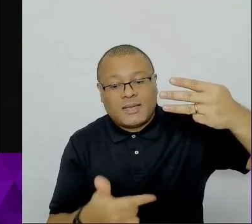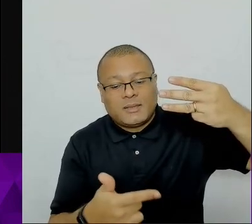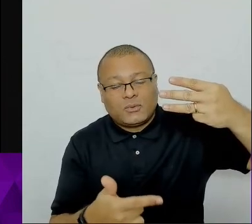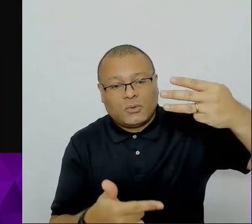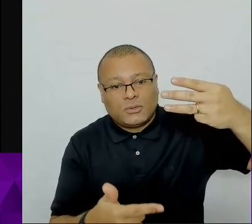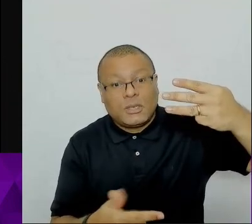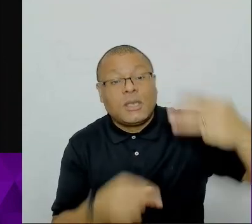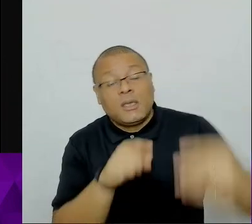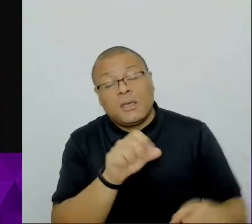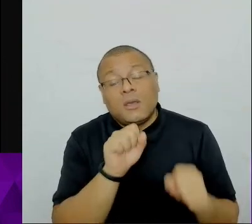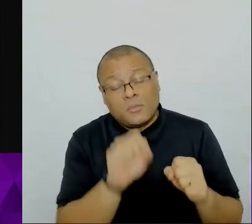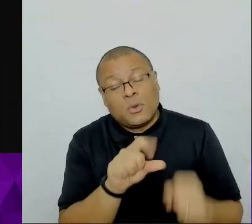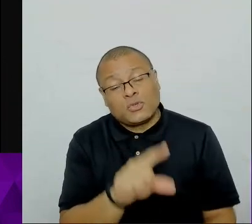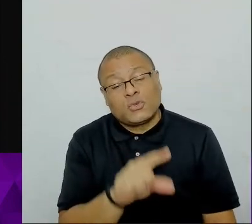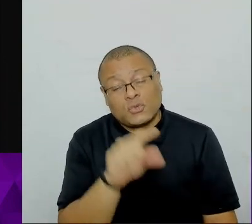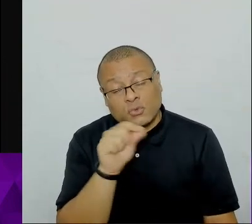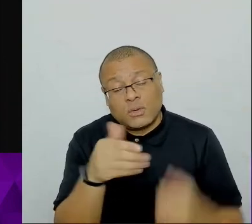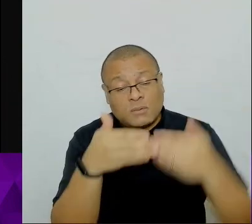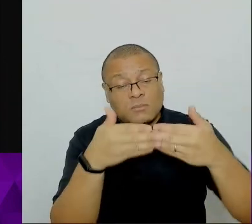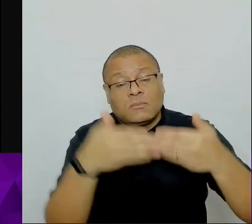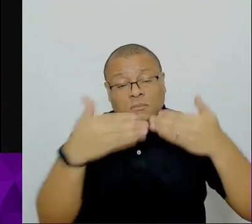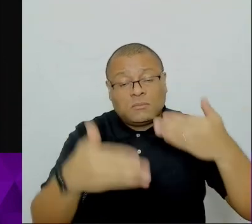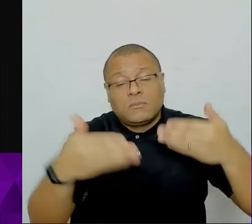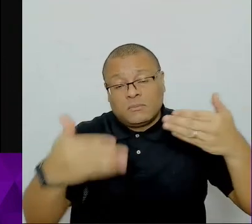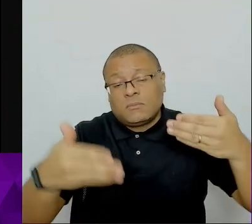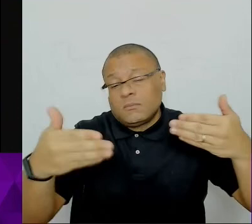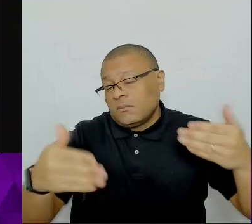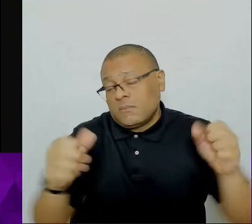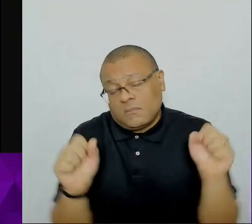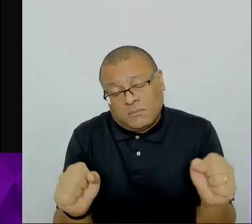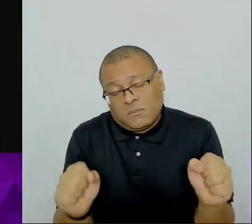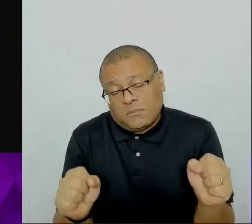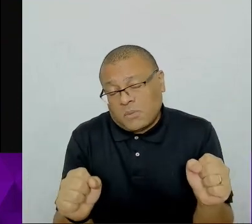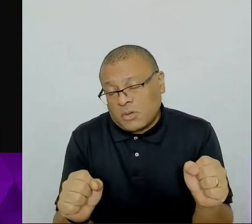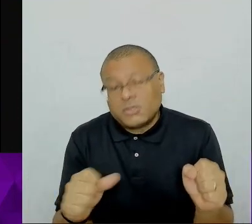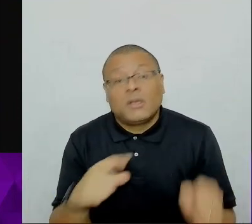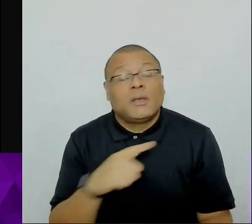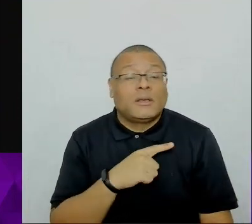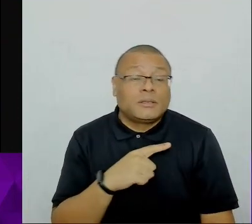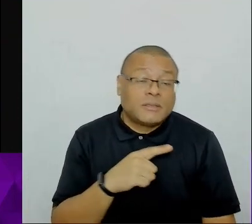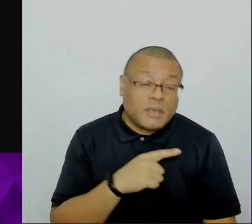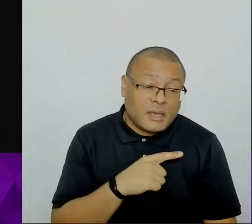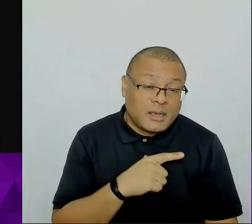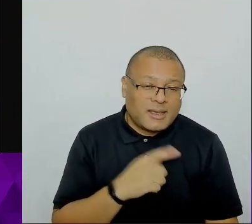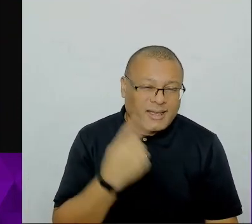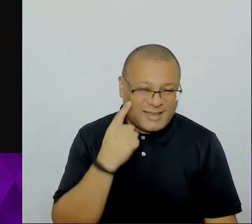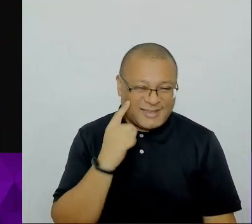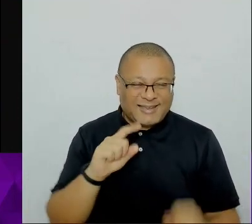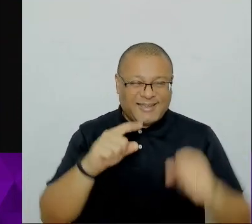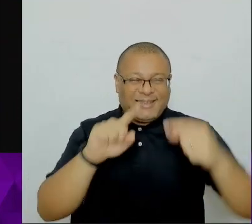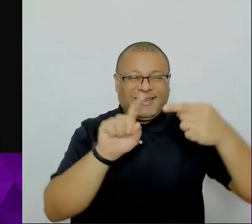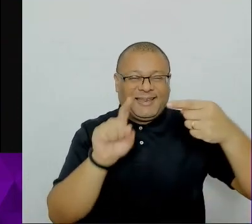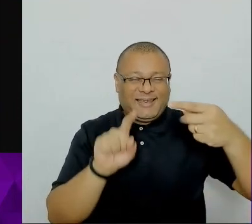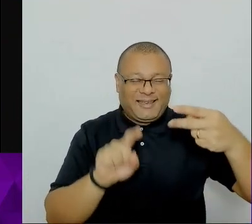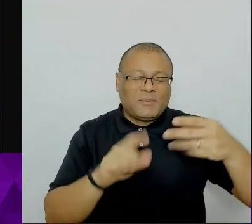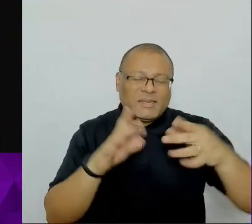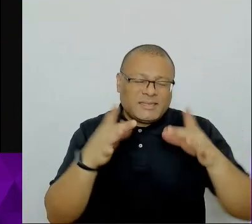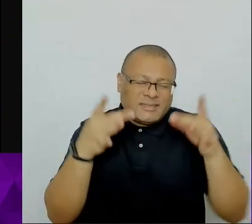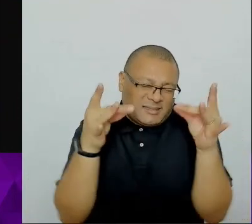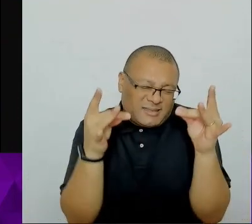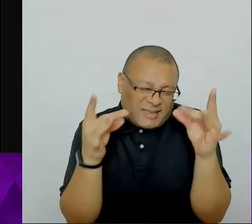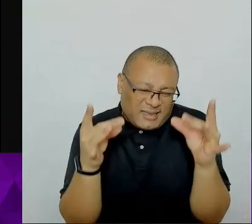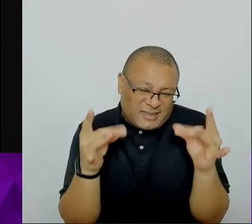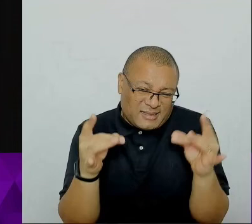pode, por exemplo, fazer a paginação dele da maneira que ele quiser. A gente também tem a paginação por cursor, tá? Mas ela é um pouco mais complicada de fazer. É bem